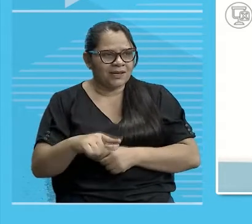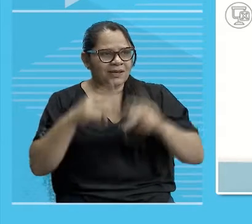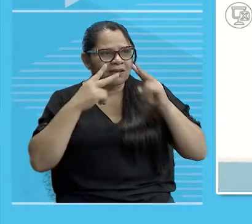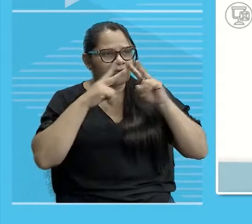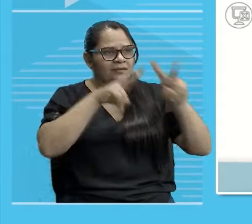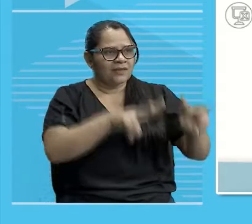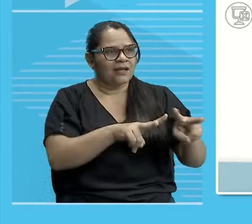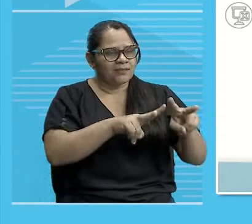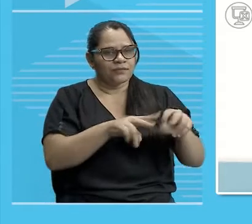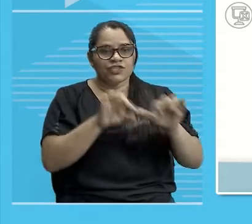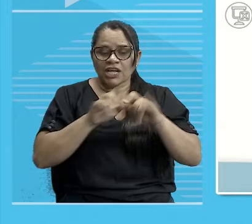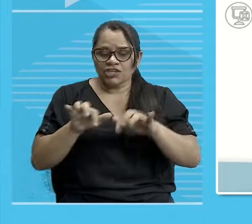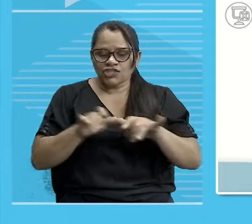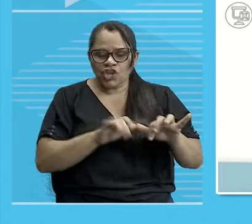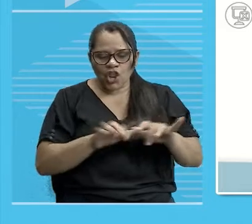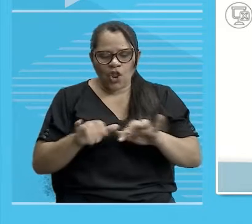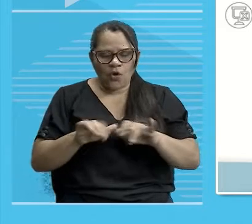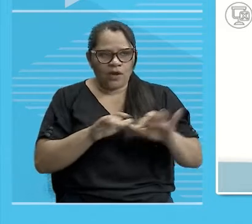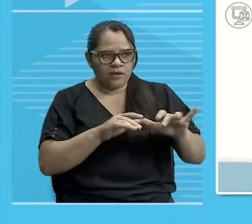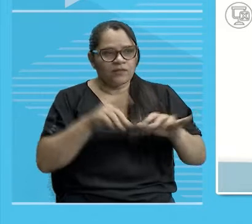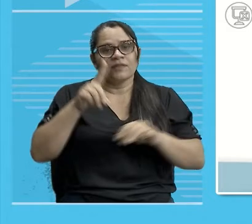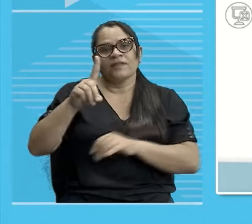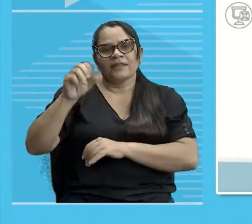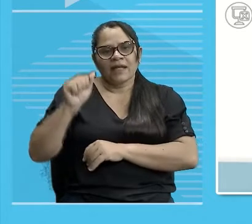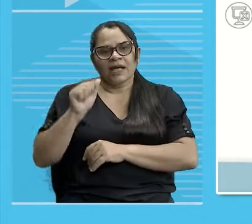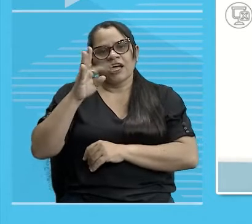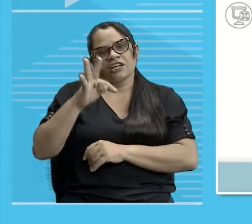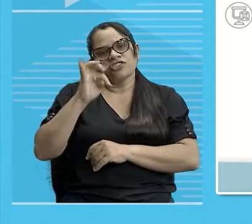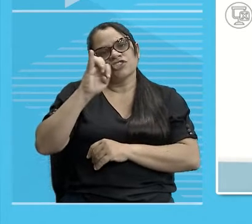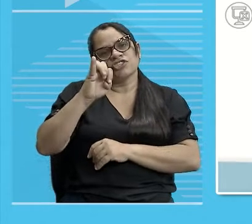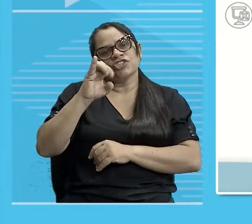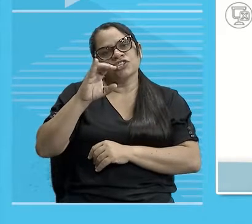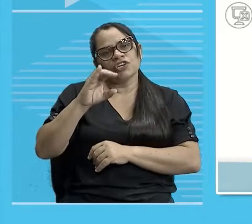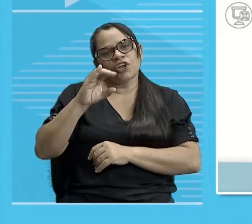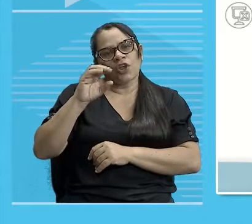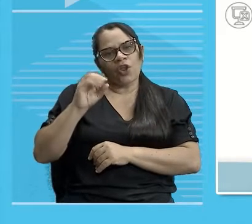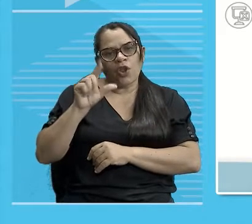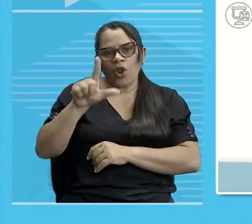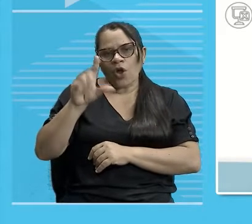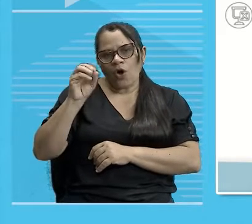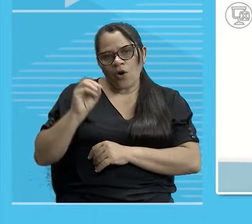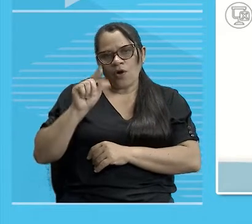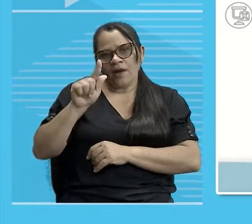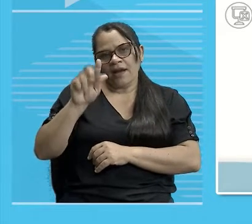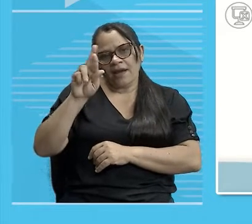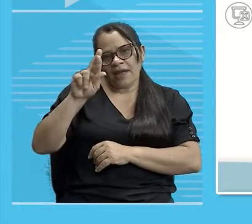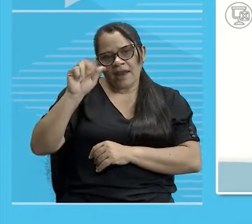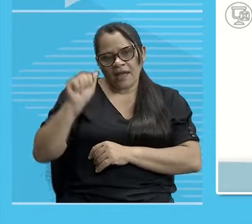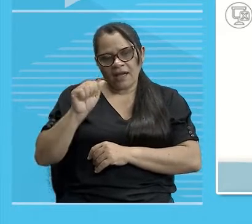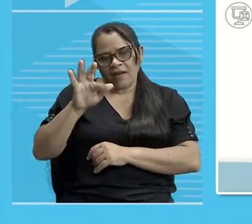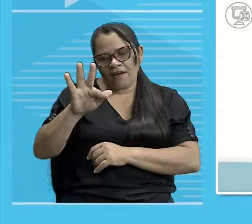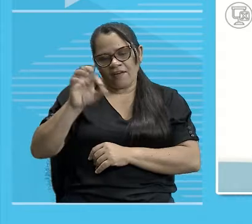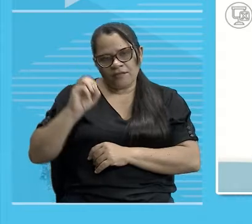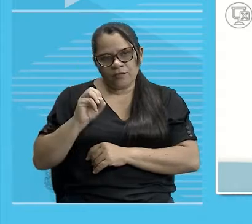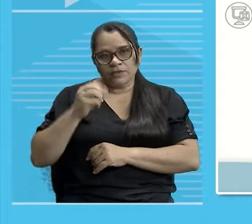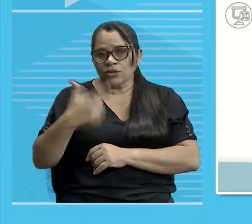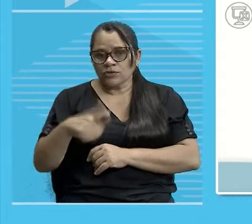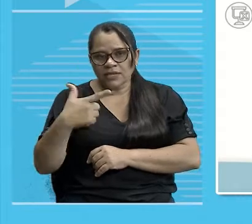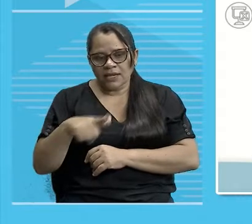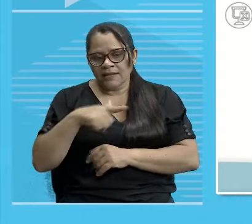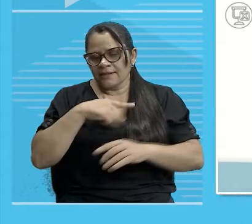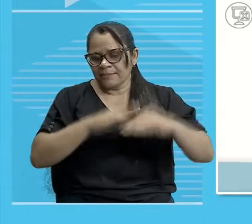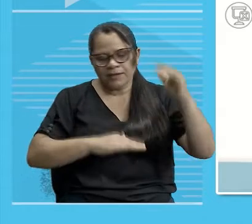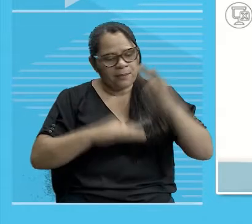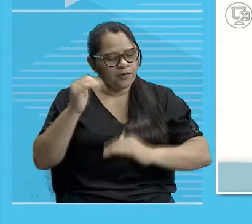datilógrafo é uma profissão que não existe mais o que é o datilógrafo ou a